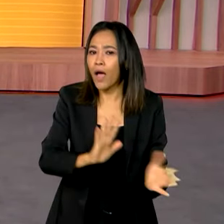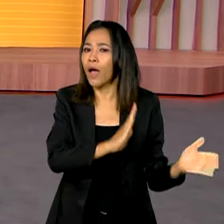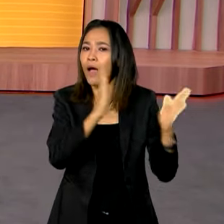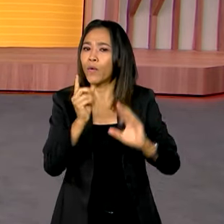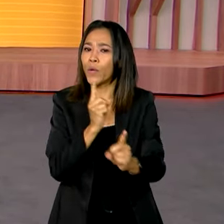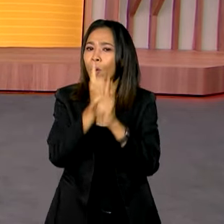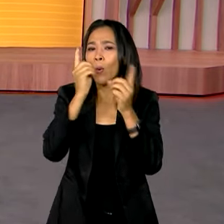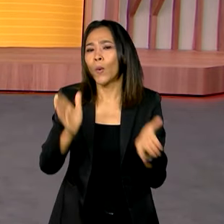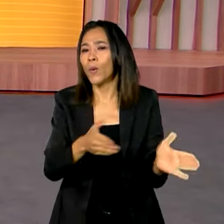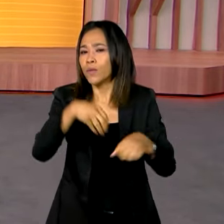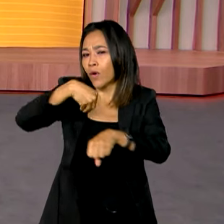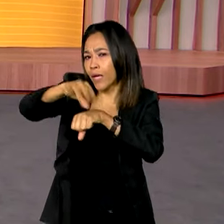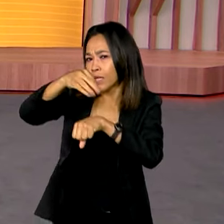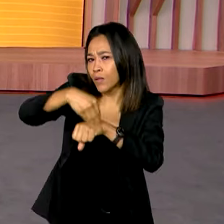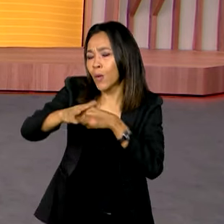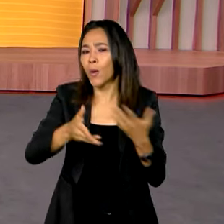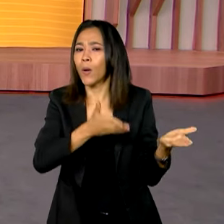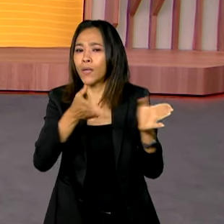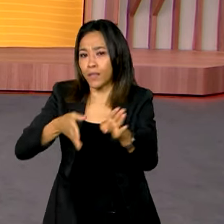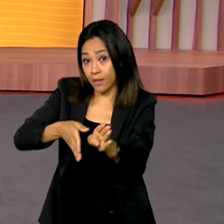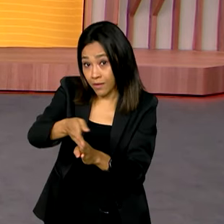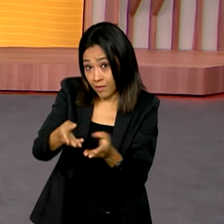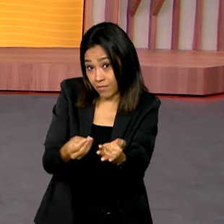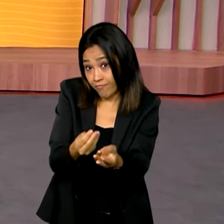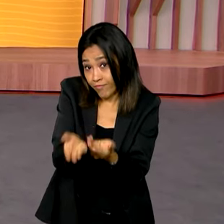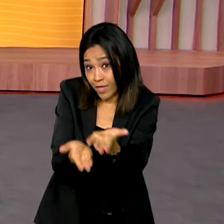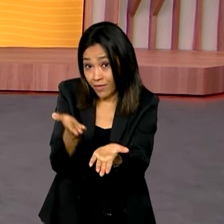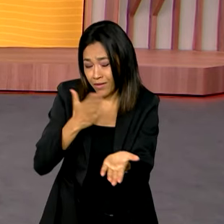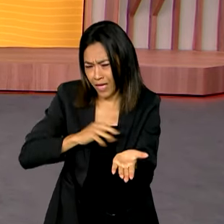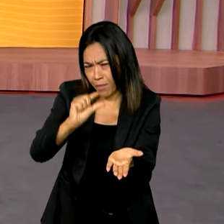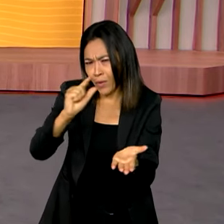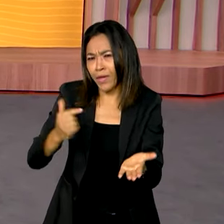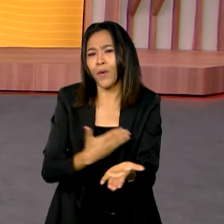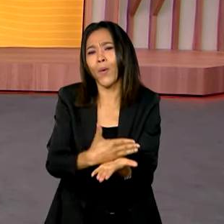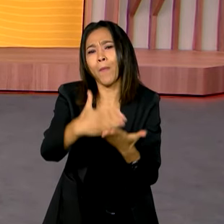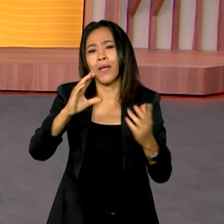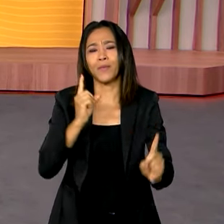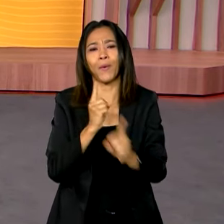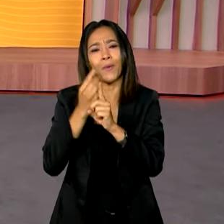vivo, dicas e serviços. Continue conosco, o evento começa daqui a pouquinho com